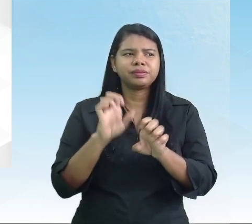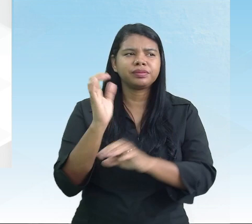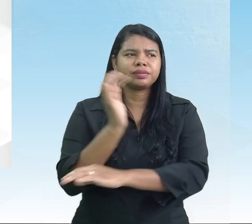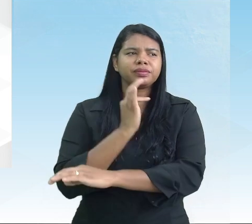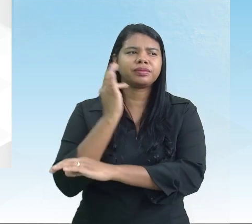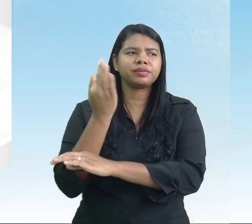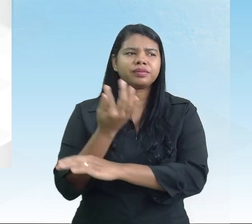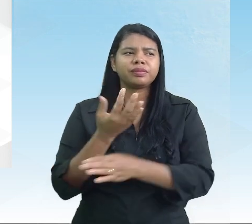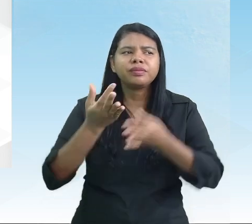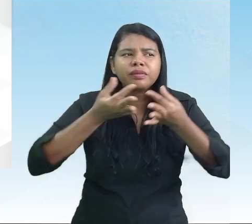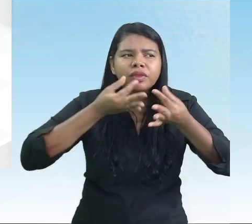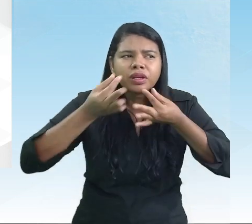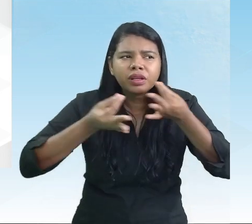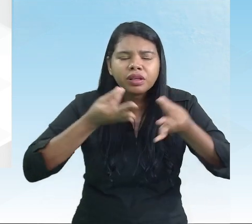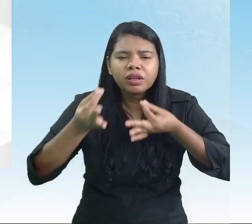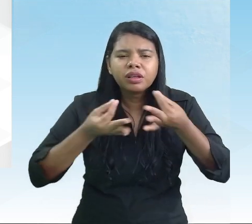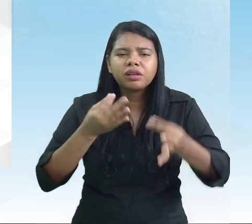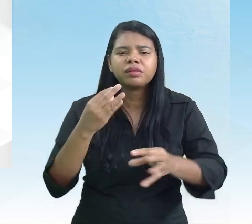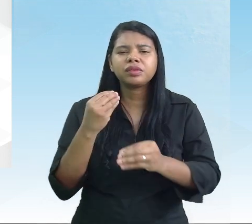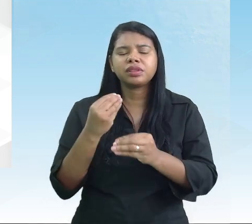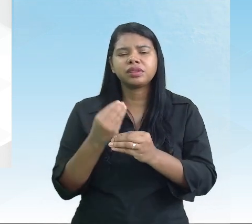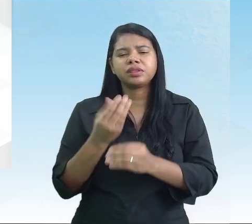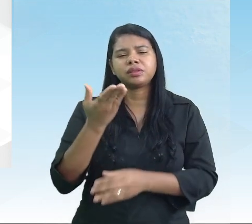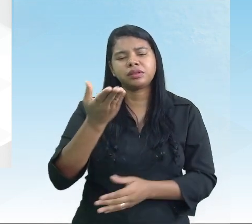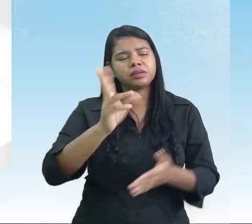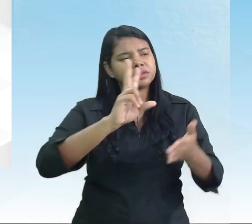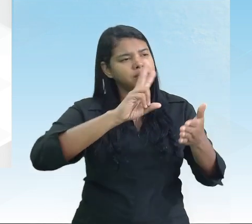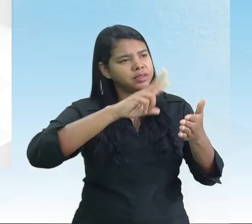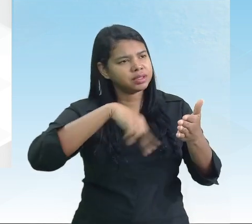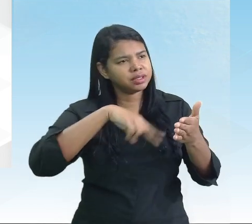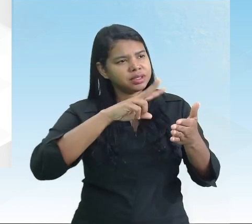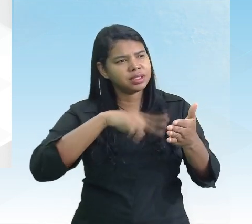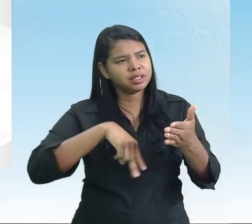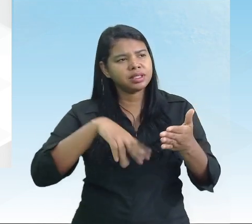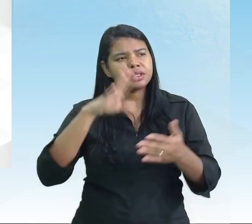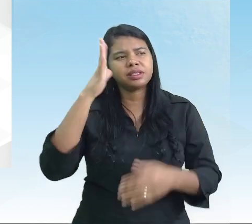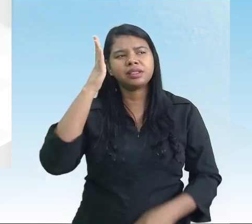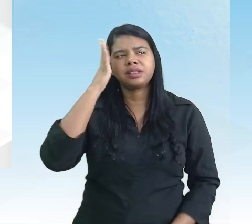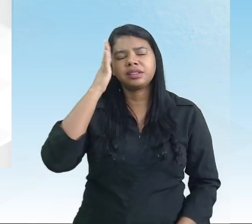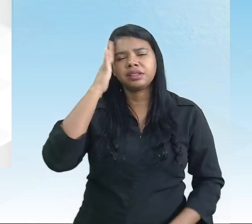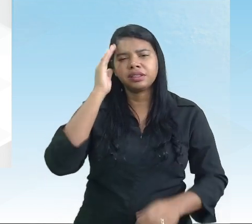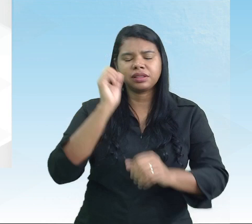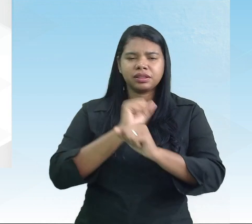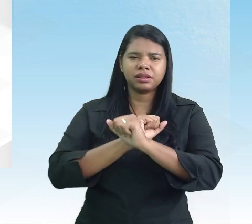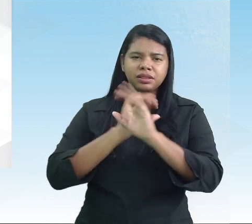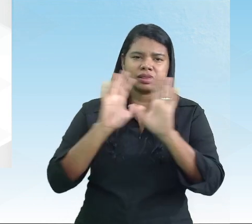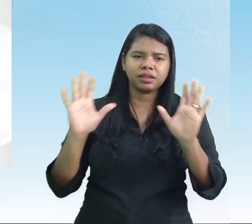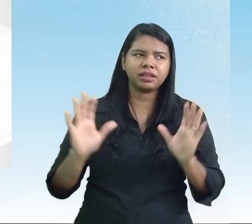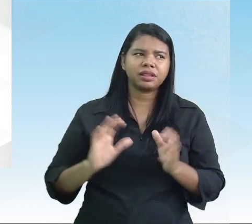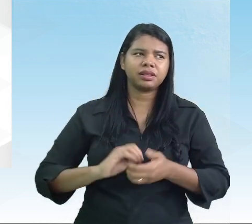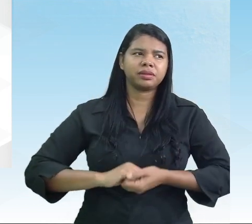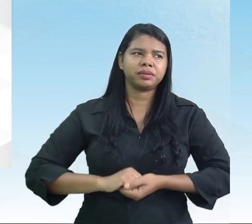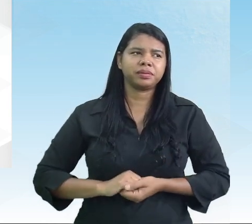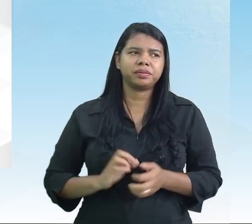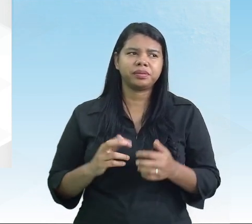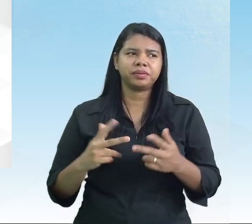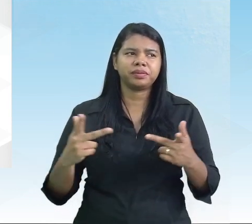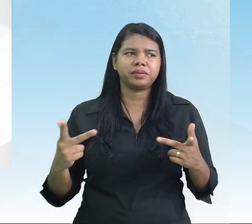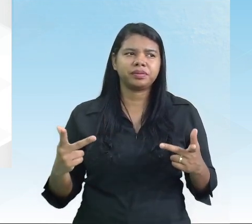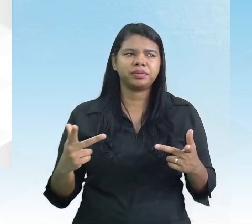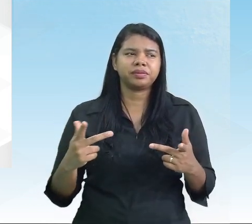argumentação. E a argumentação é bom você ler para você entender melhor. E outra coisa,